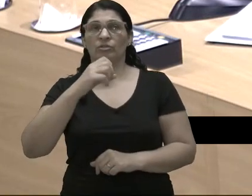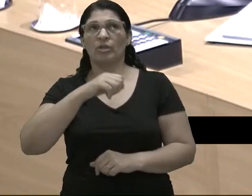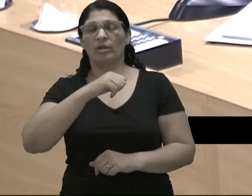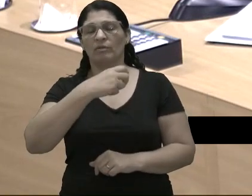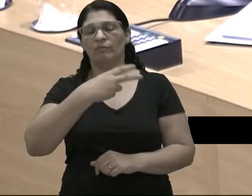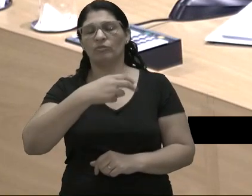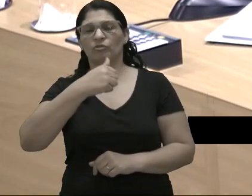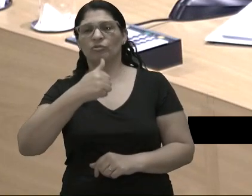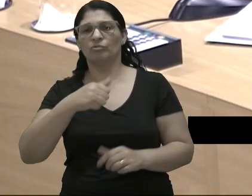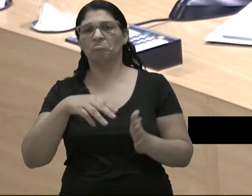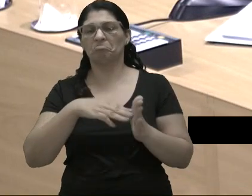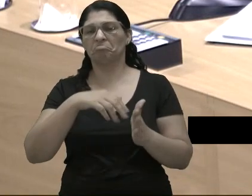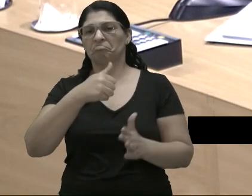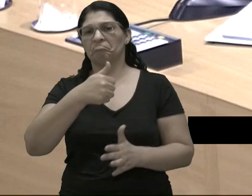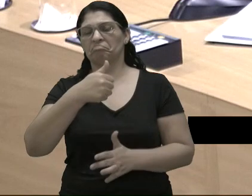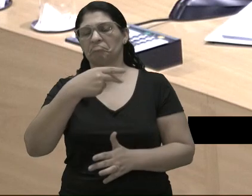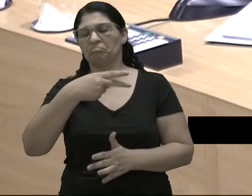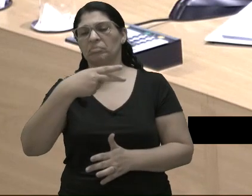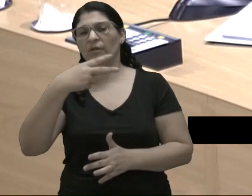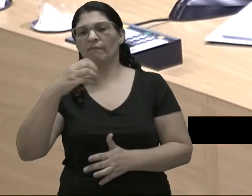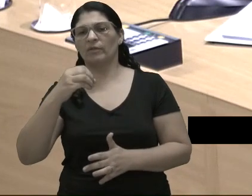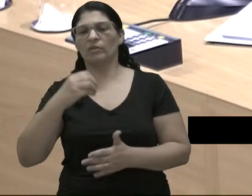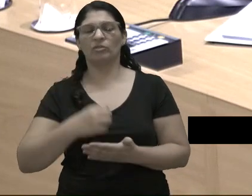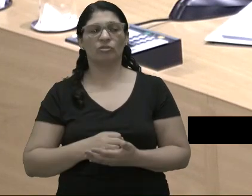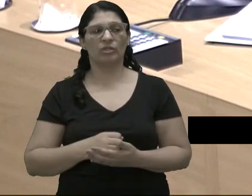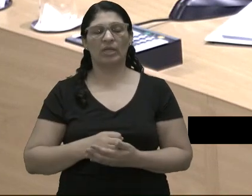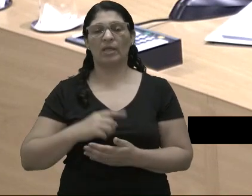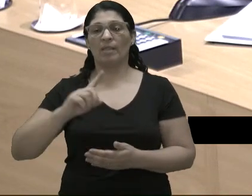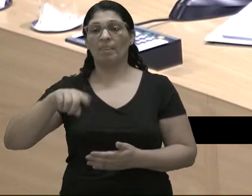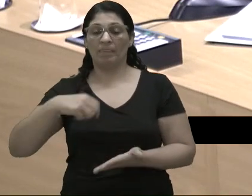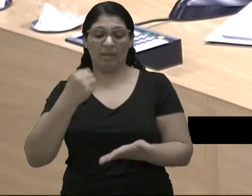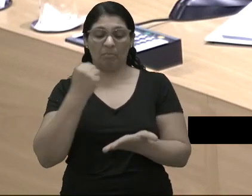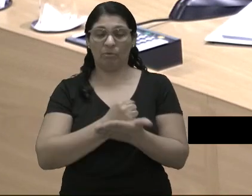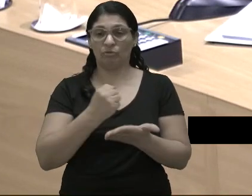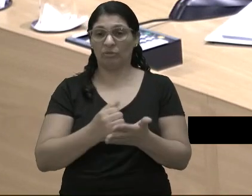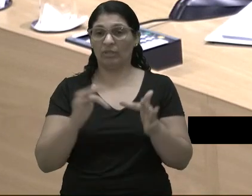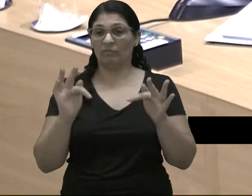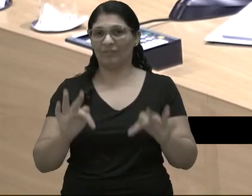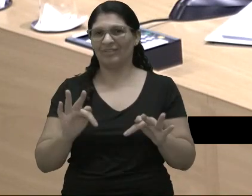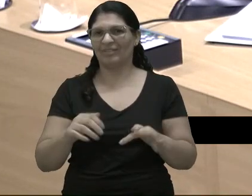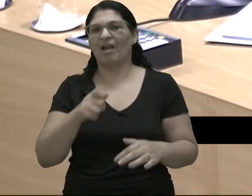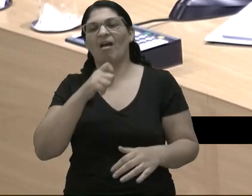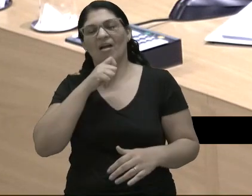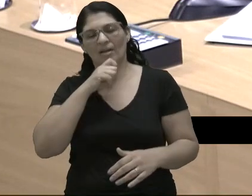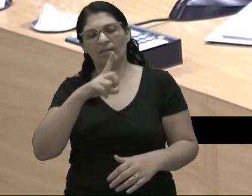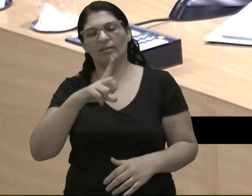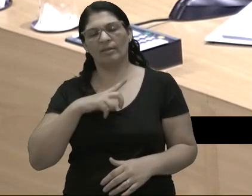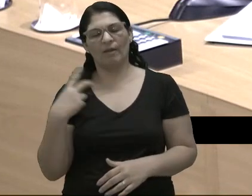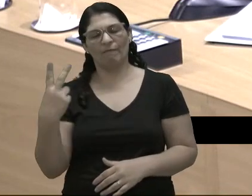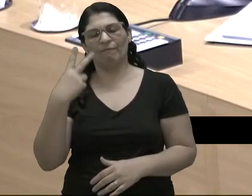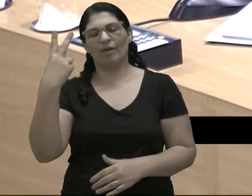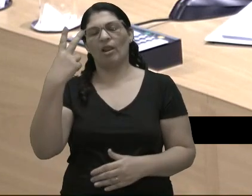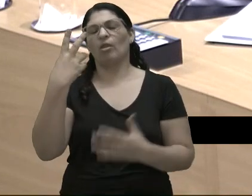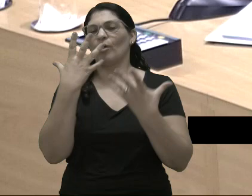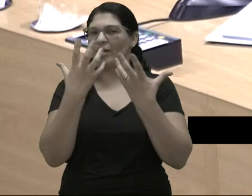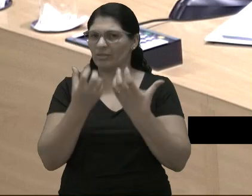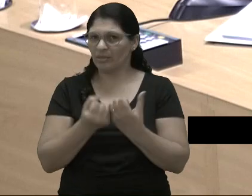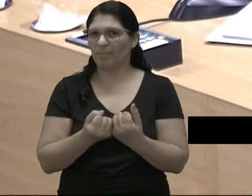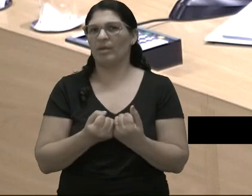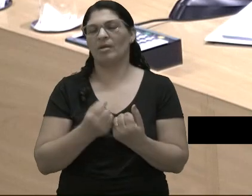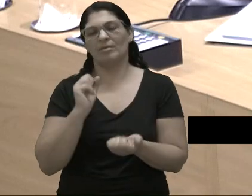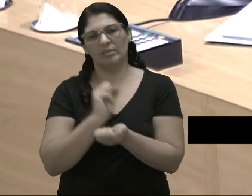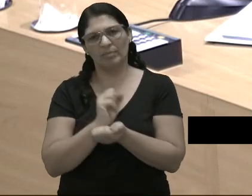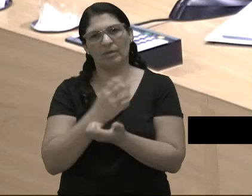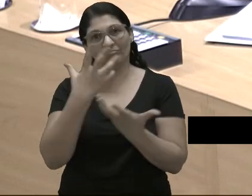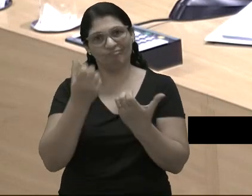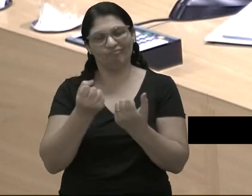e mesmo após encerrando o contrato, eles ainda vão ficar com valores em aberto conosco, que a gente espera que todos os débitos sejam sanados. Pela